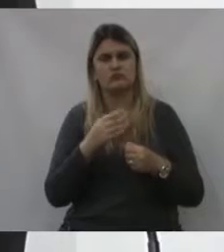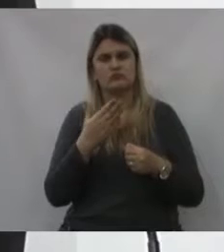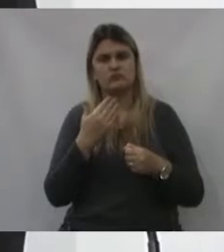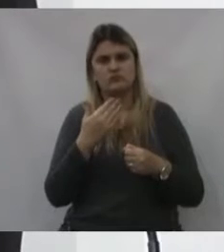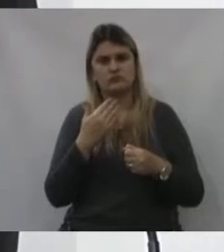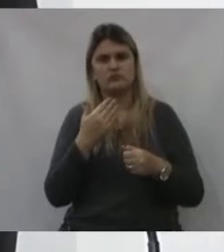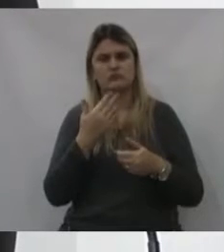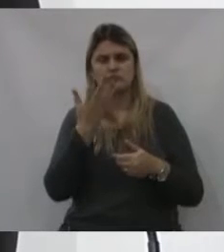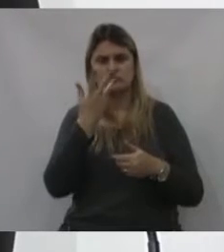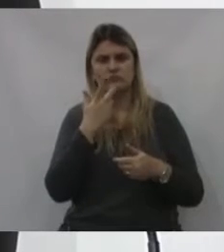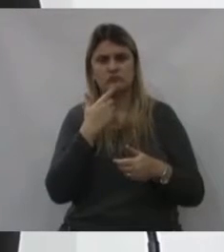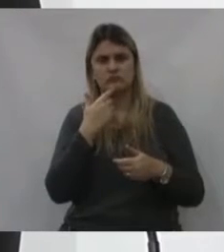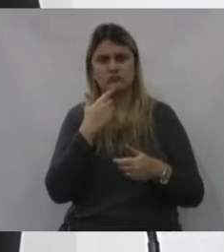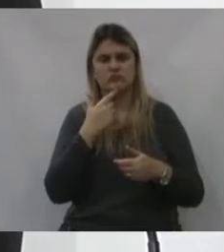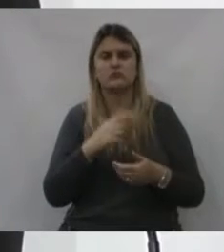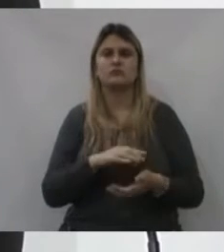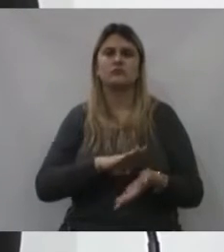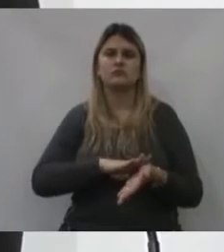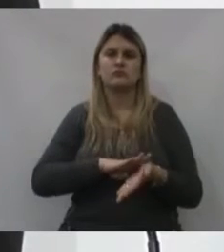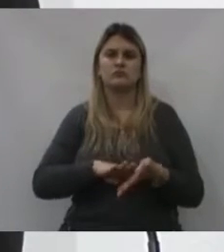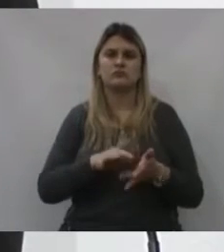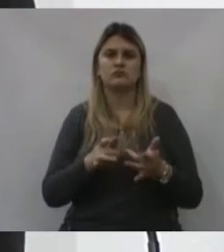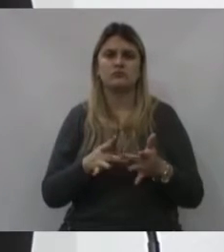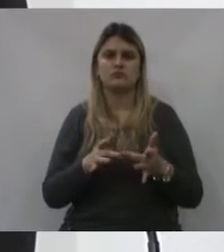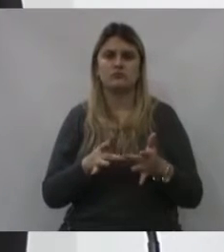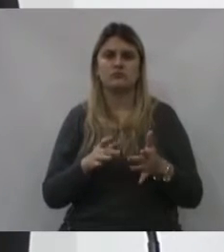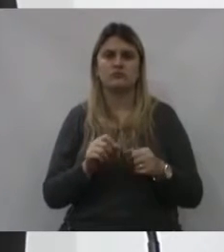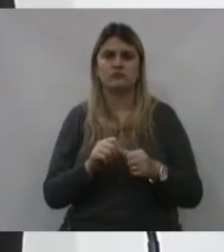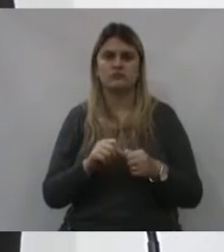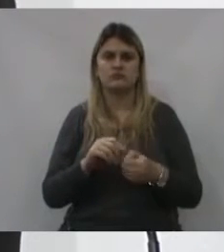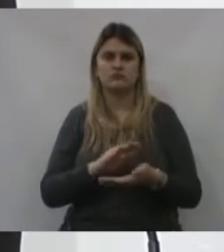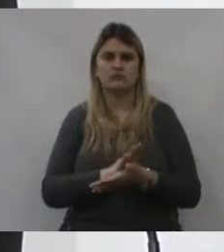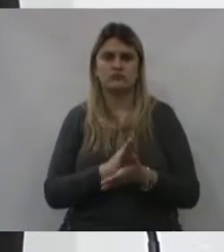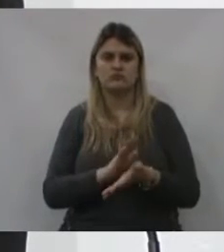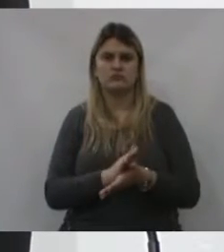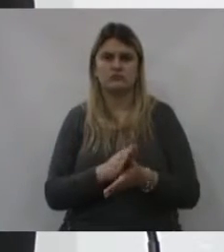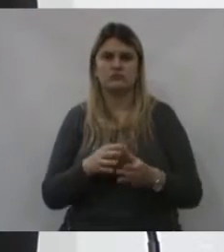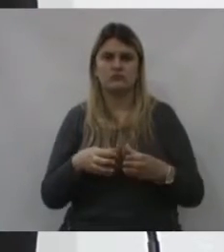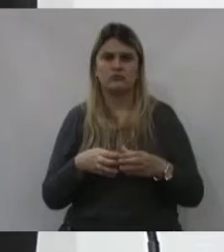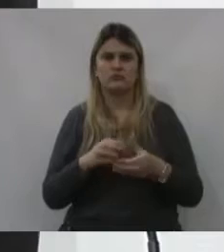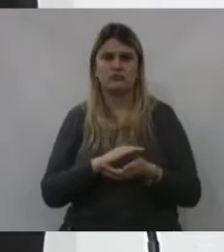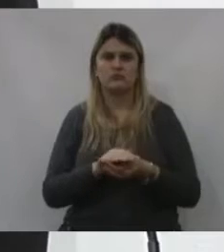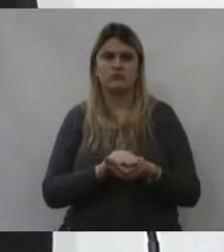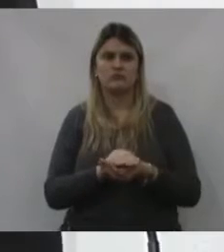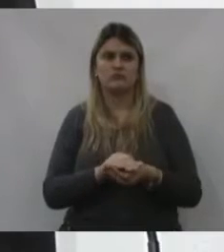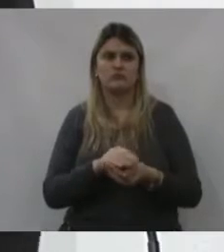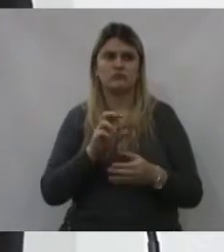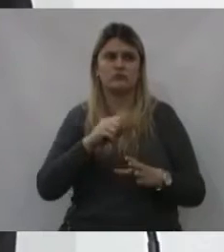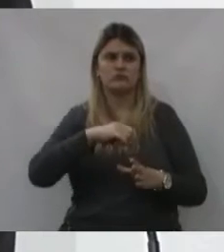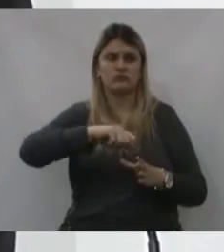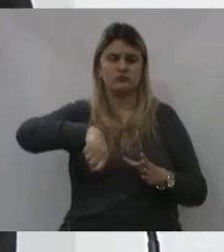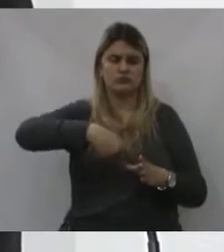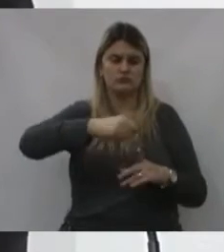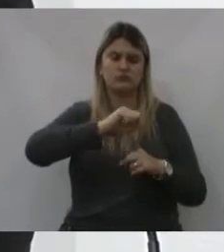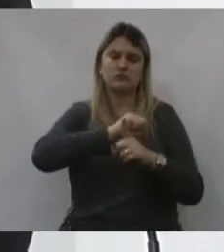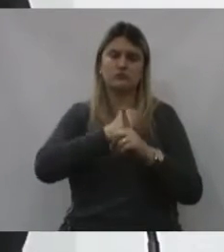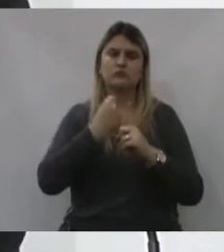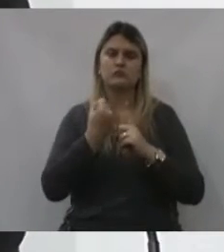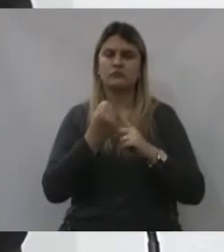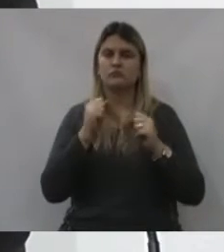Tira o filé e parte ainda do que sobra, dá uma almôndega de excelente qualidade. Então, com a cozinha social,